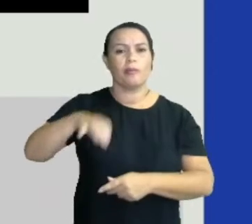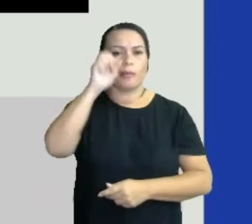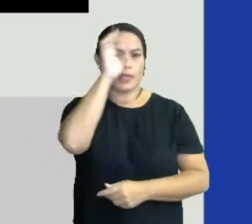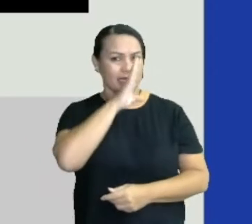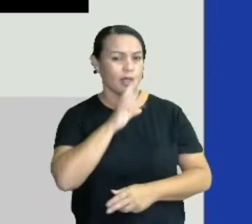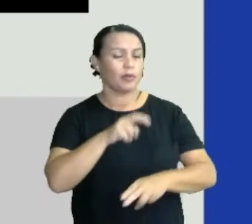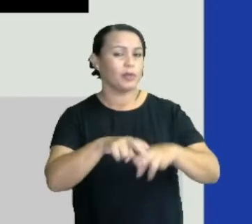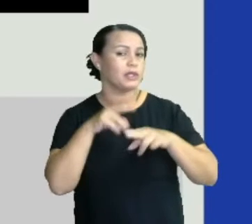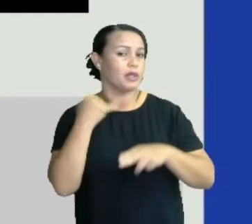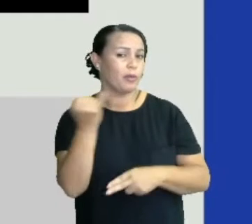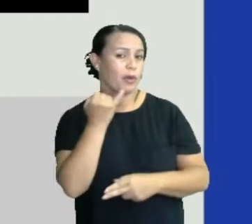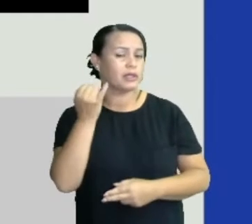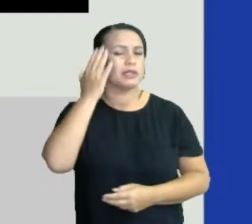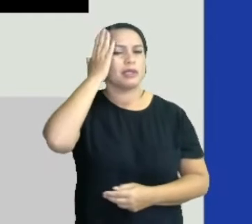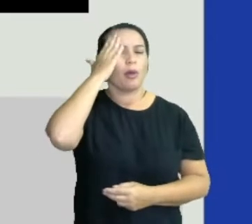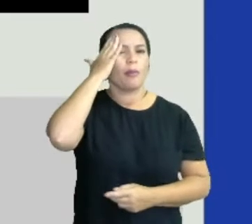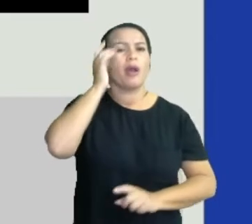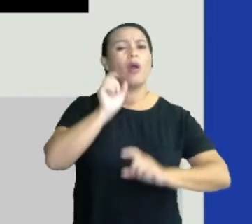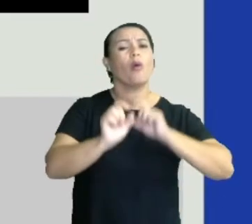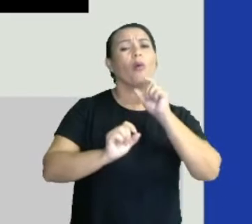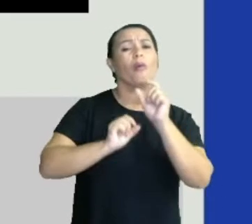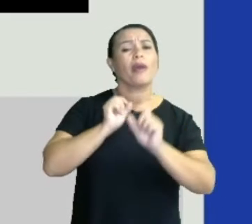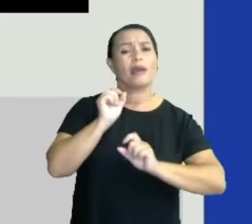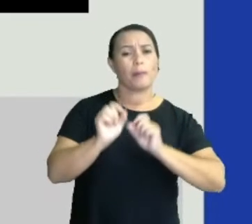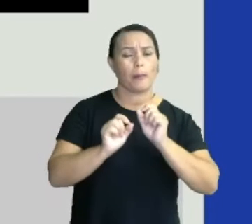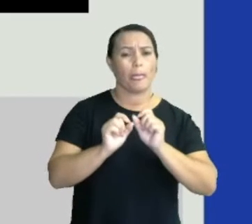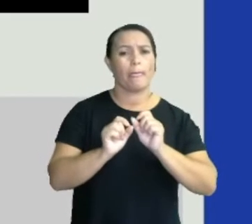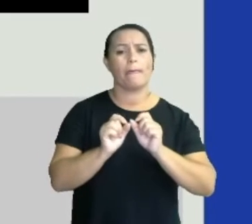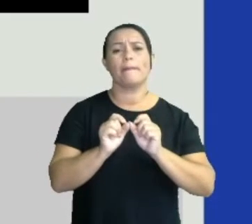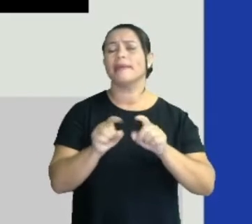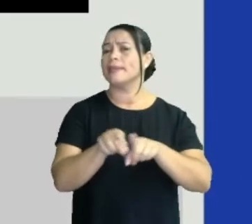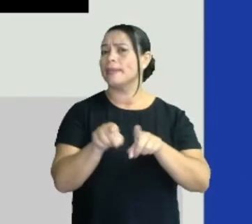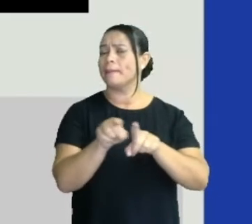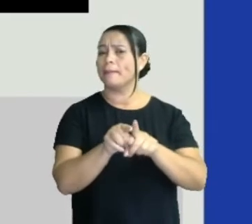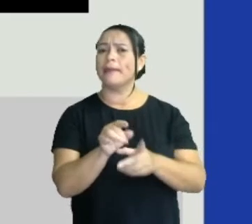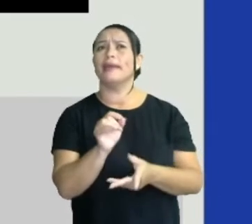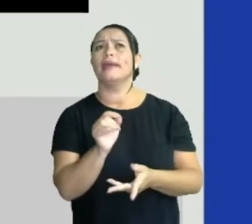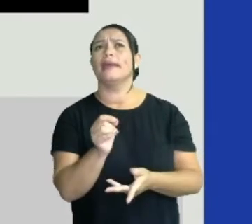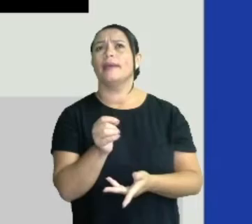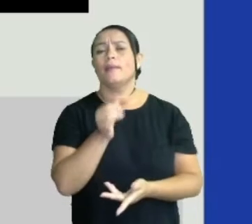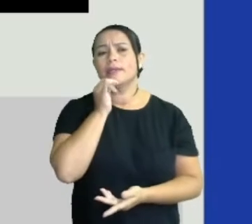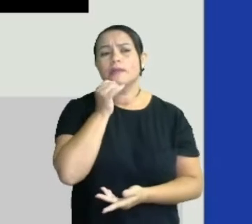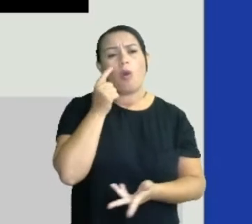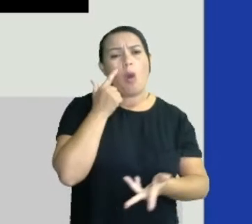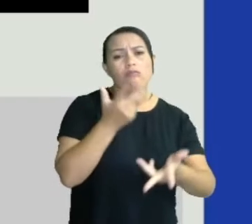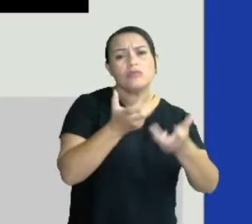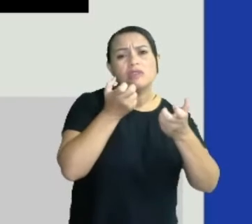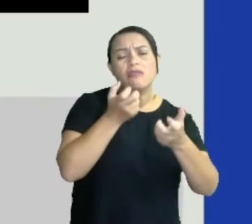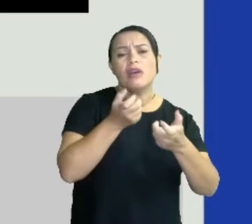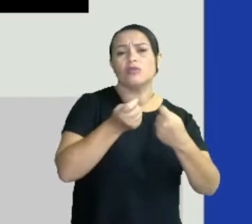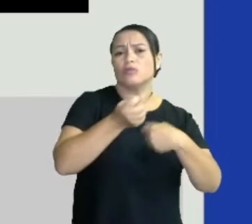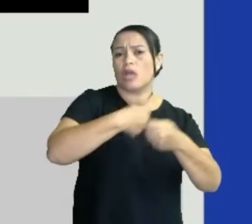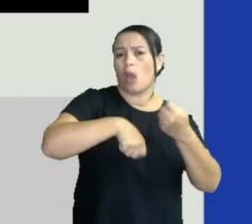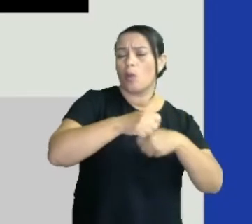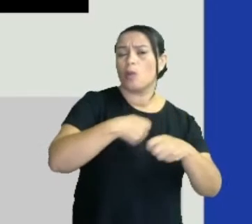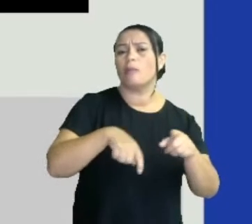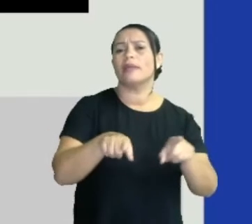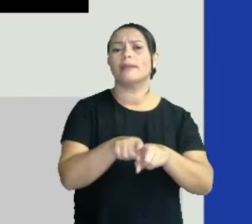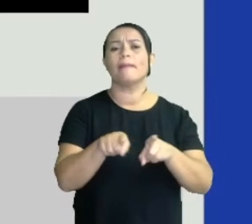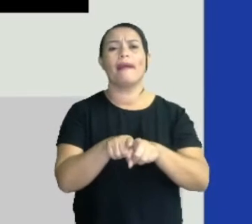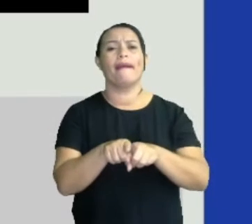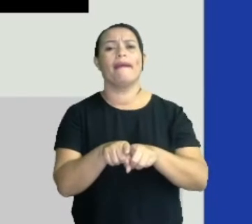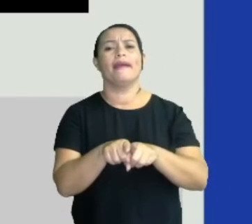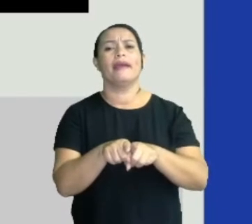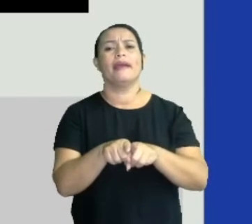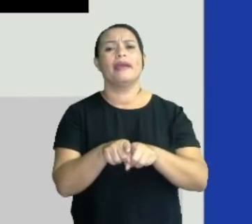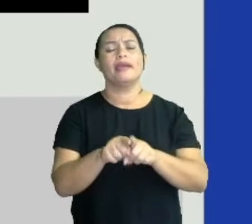importante a gente saber que tanto do ponto de vista econômico, quanto do ponto de